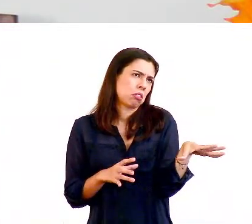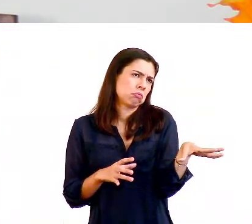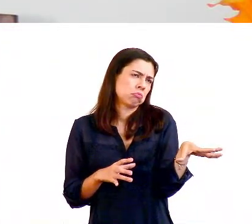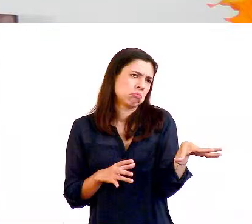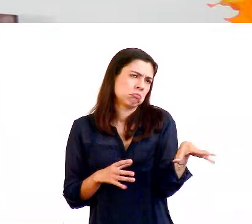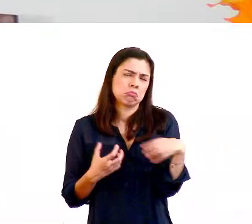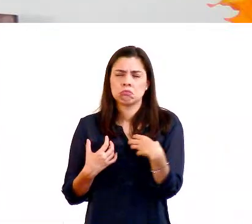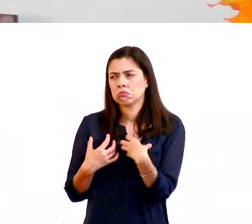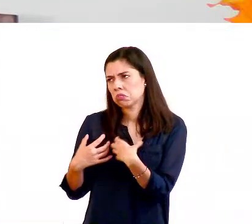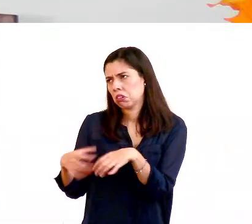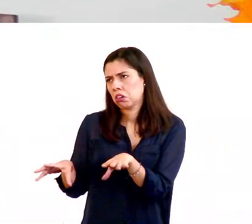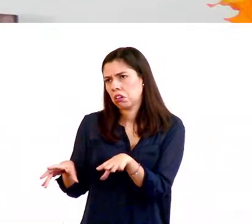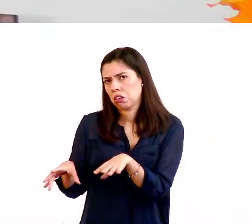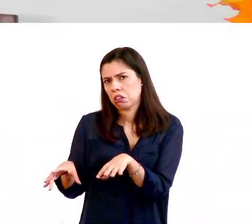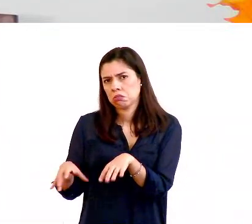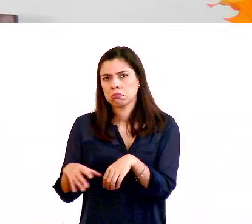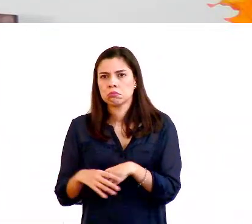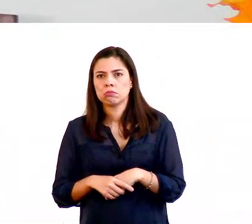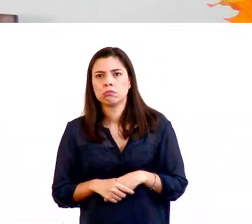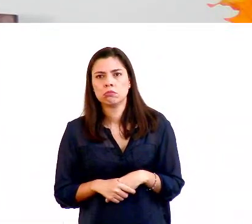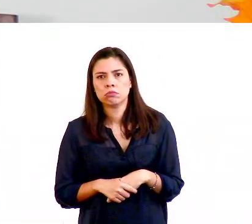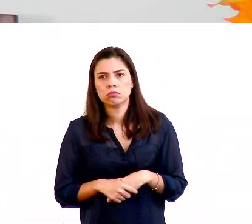Preguiça espiritual.